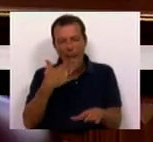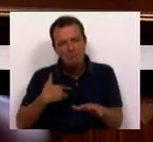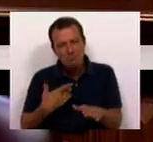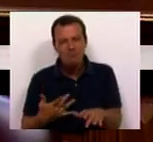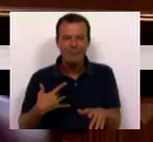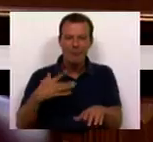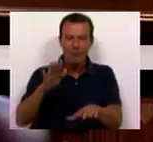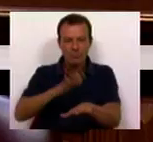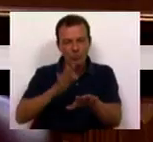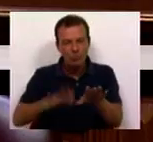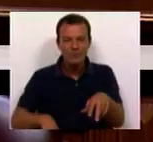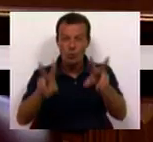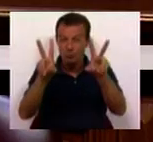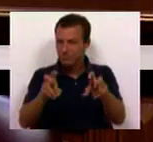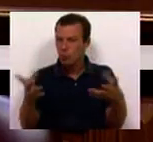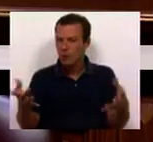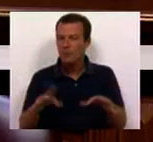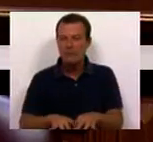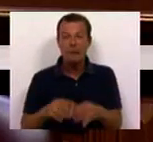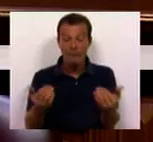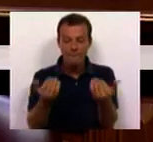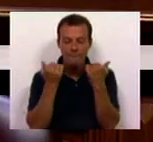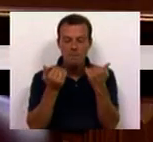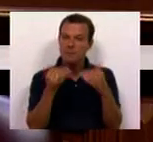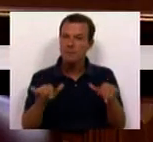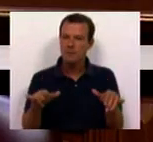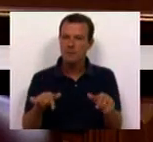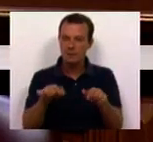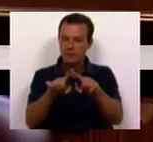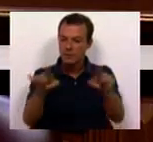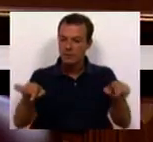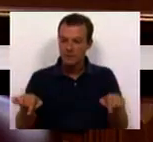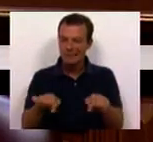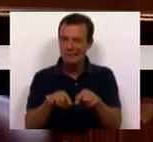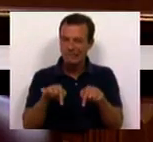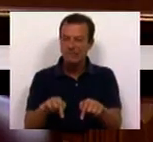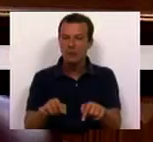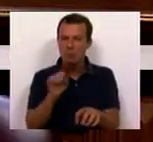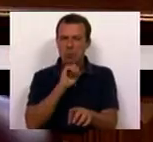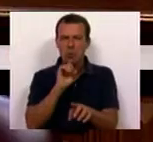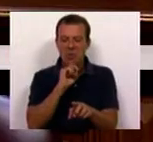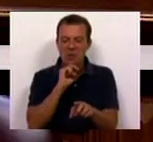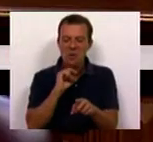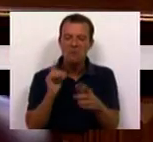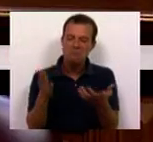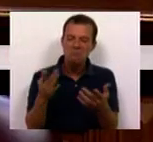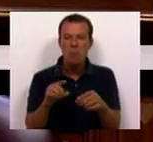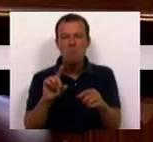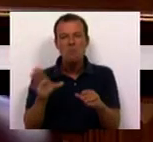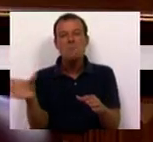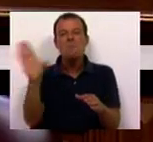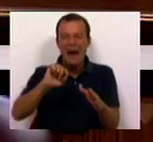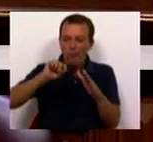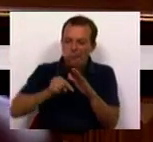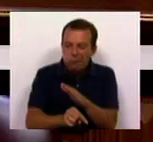tendo em conta a natureza da matéria, as informações prestadas em sede de comissão poderiam ser um pouco mais aprofundadas do